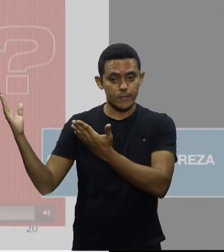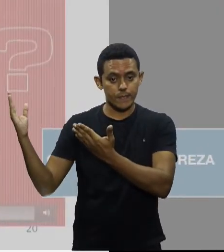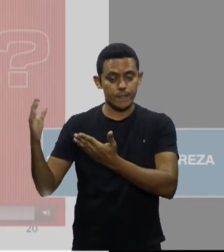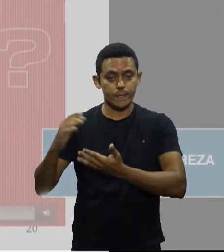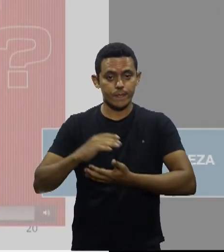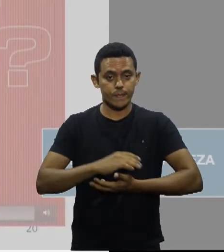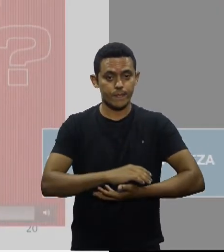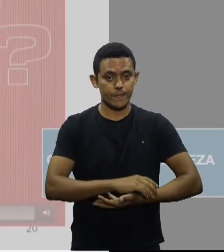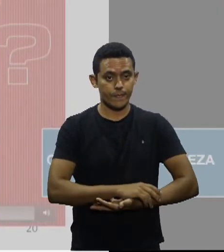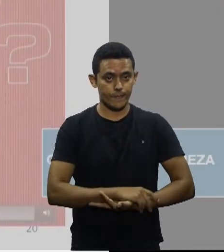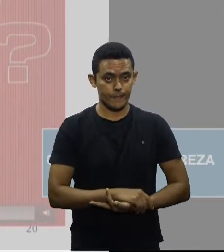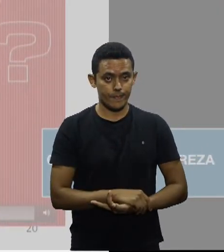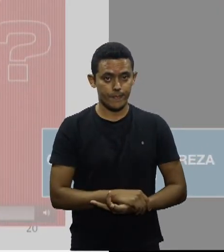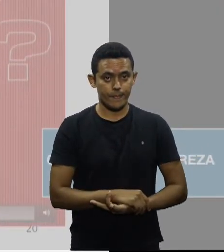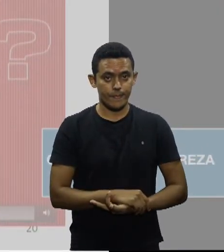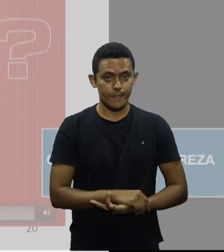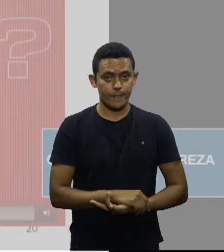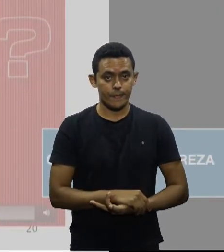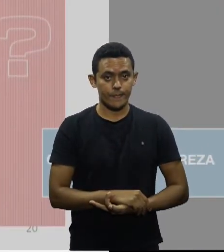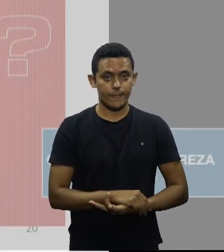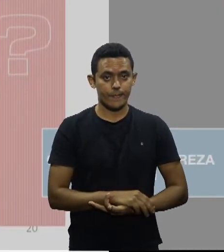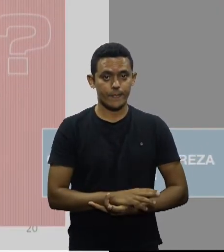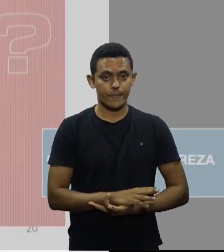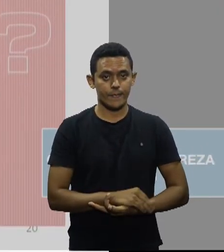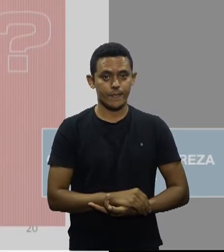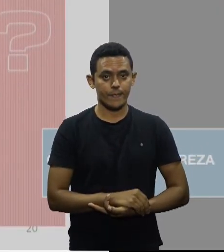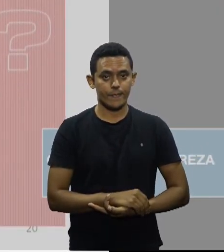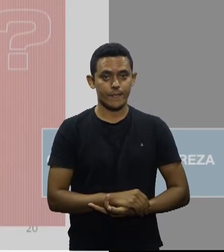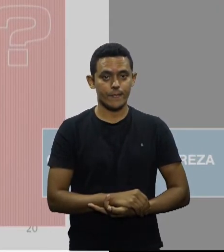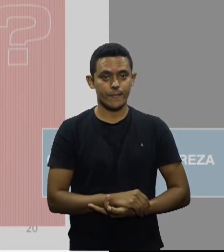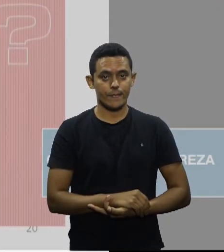Na dúvida, não compartilhe.